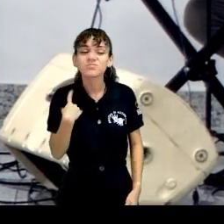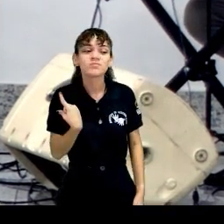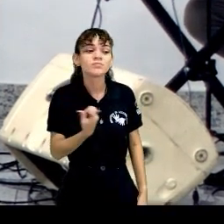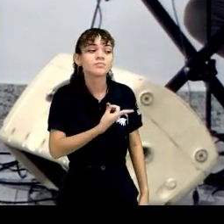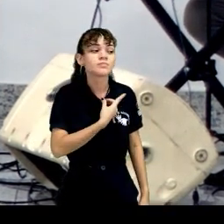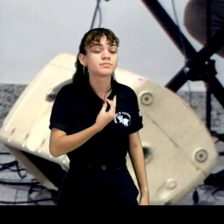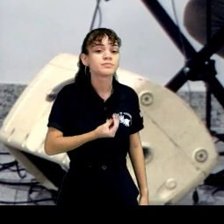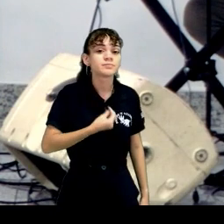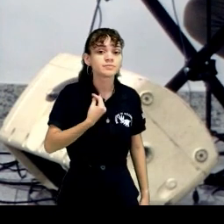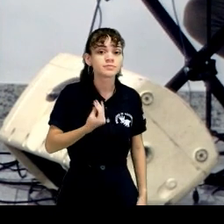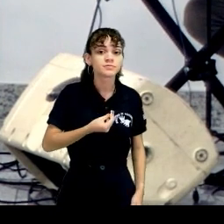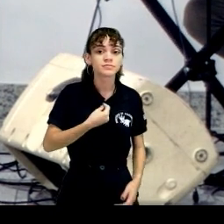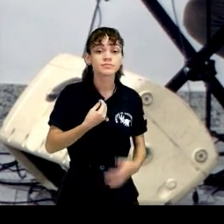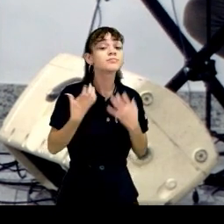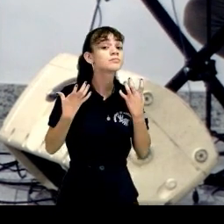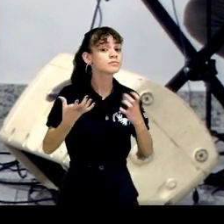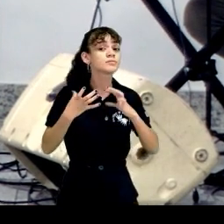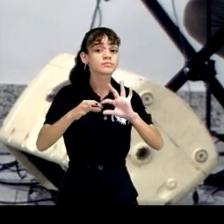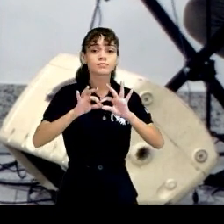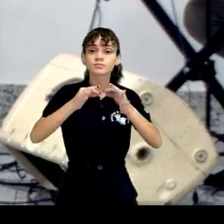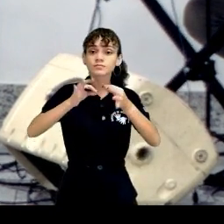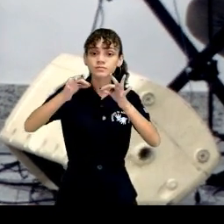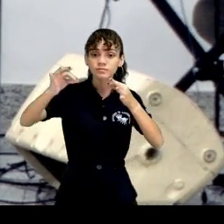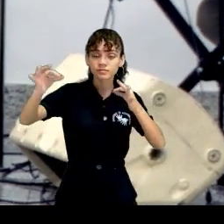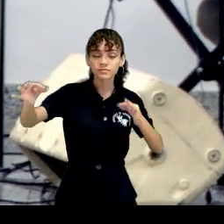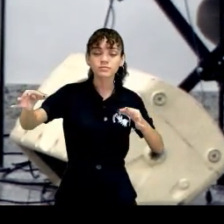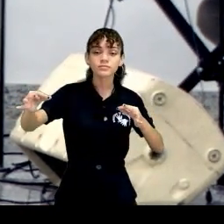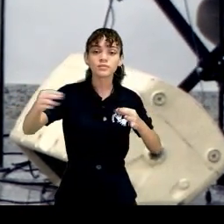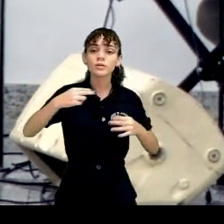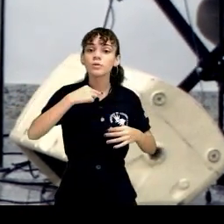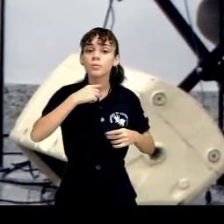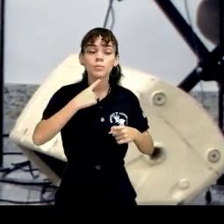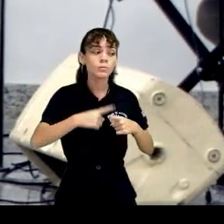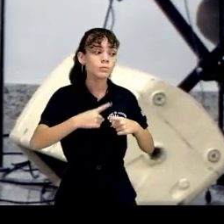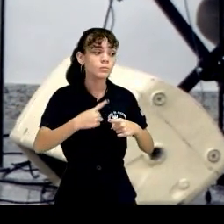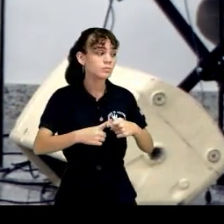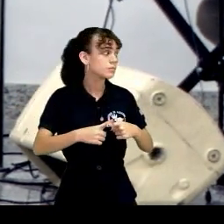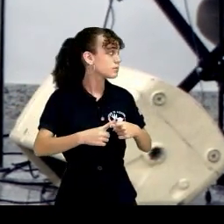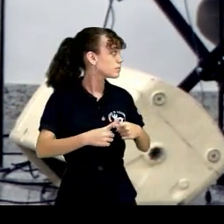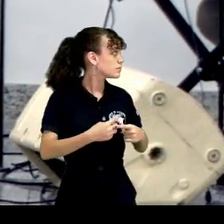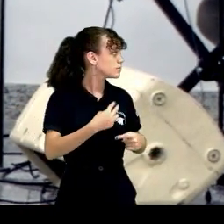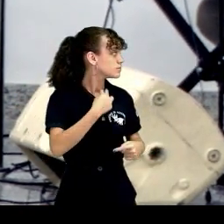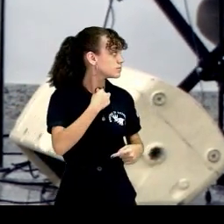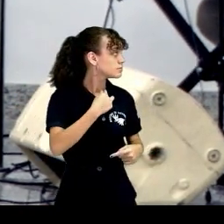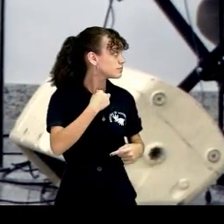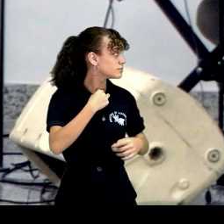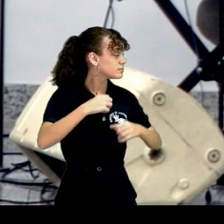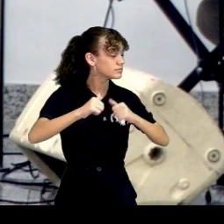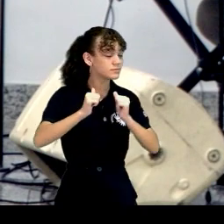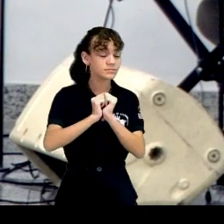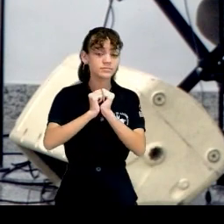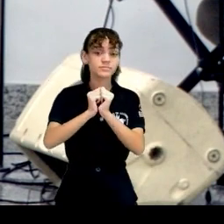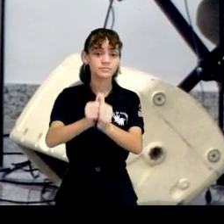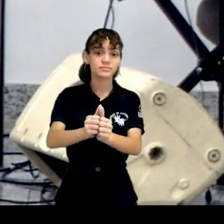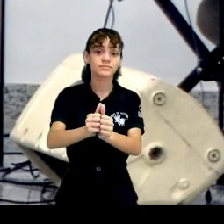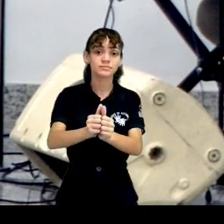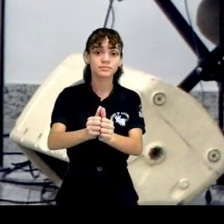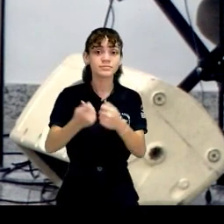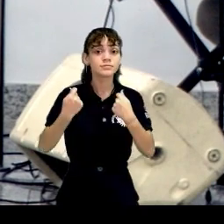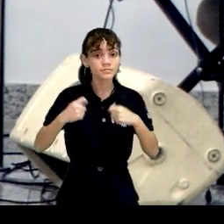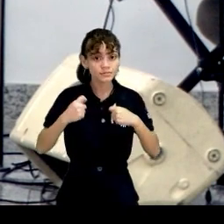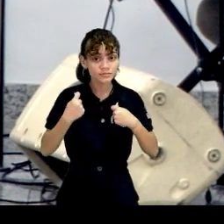de Jesus, e começam no desejo de estarem sendo atendidos, aquele pleito, aquele desejo de seus